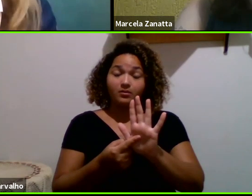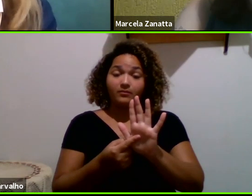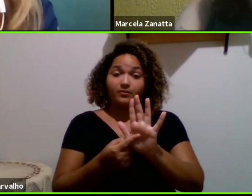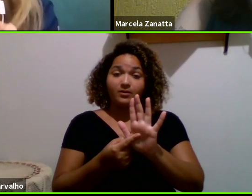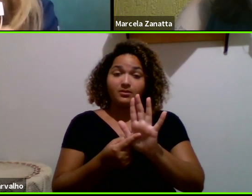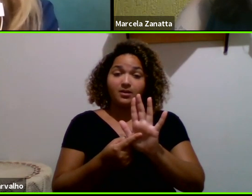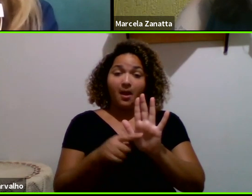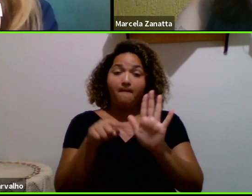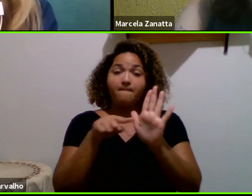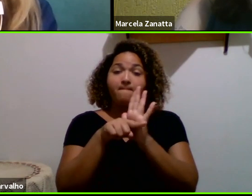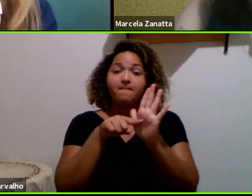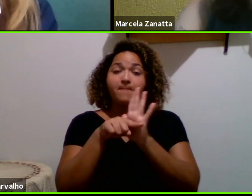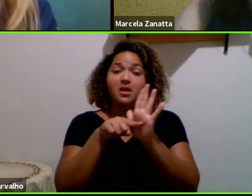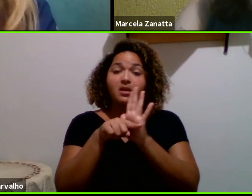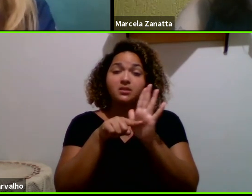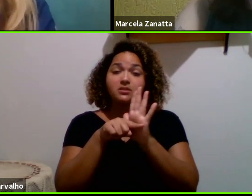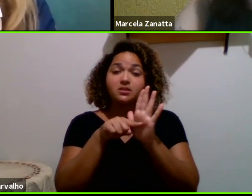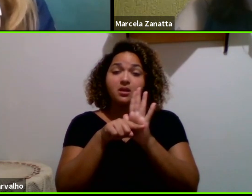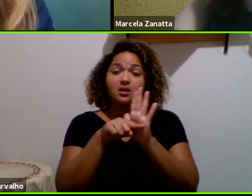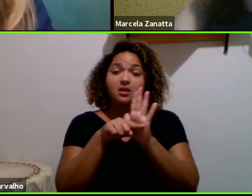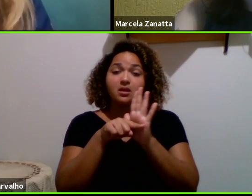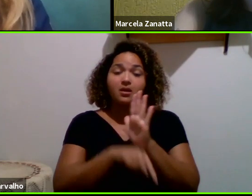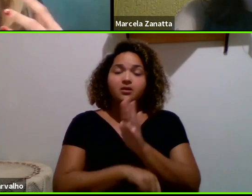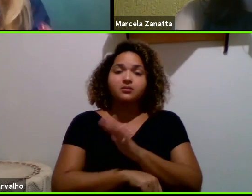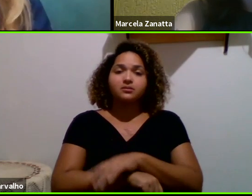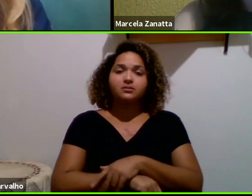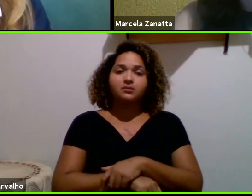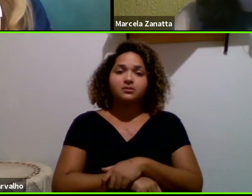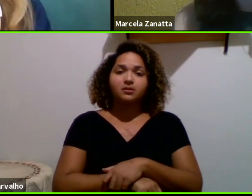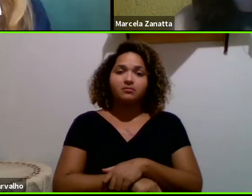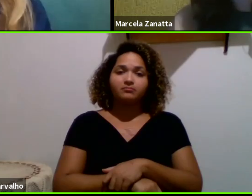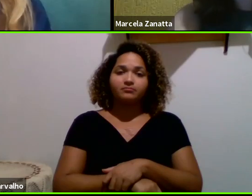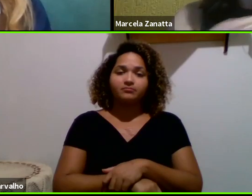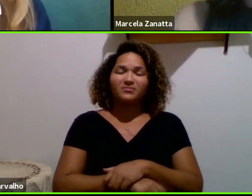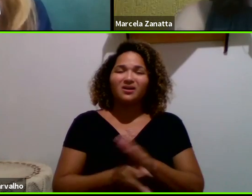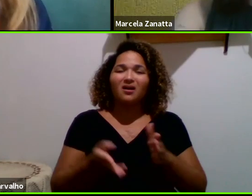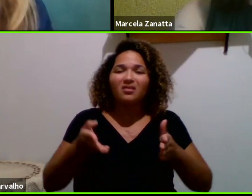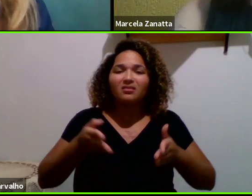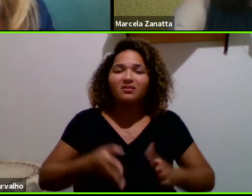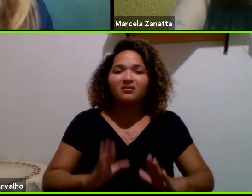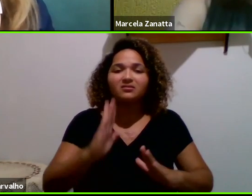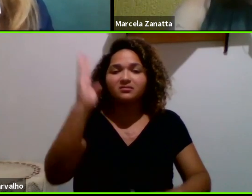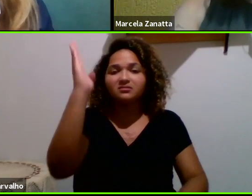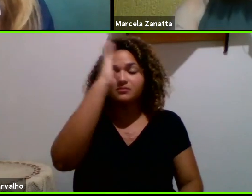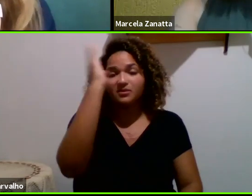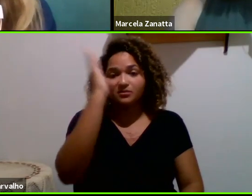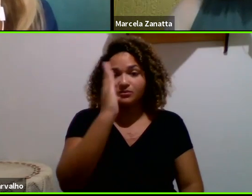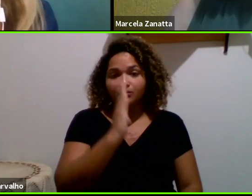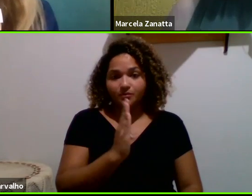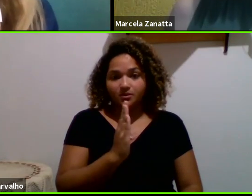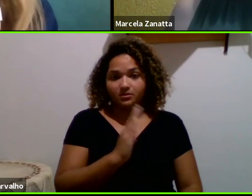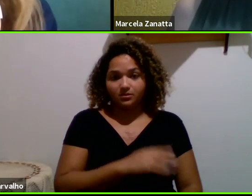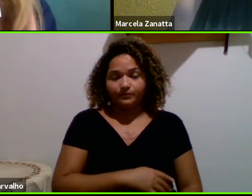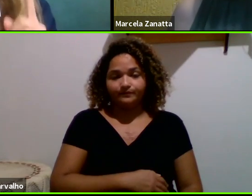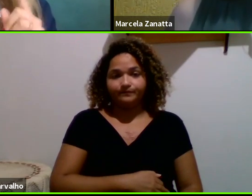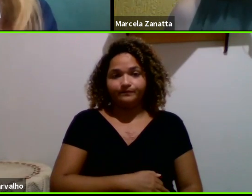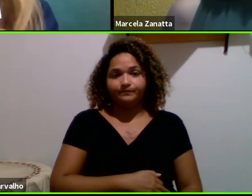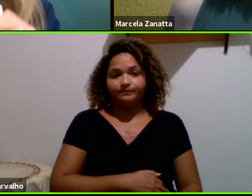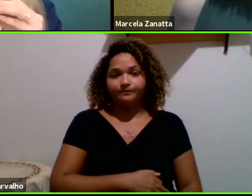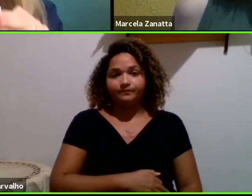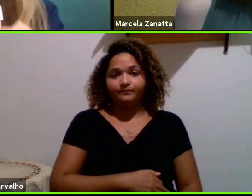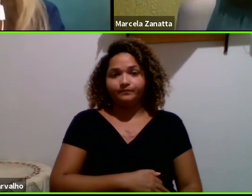Uma grande pesquisa que retratou a condição de nascimento no Brasil, ela trouxe que